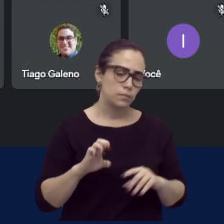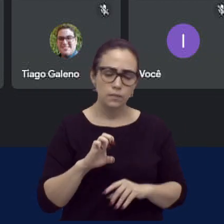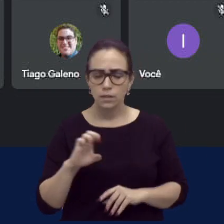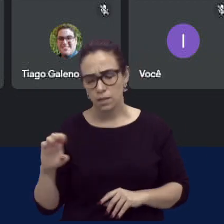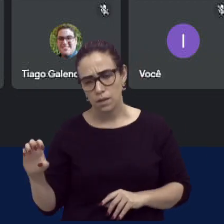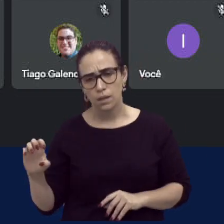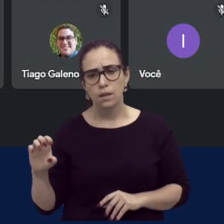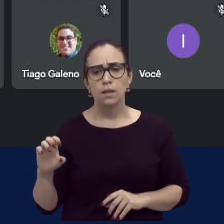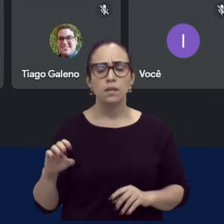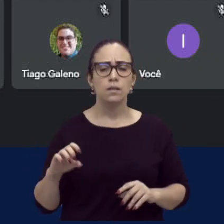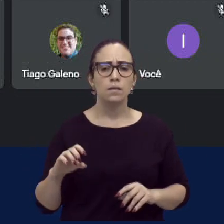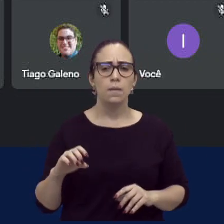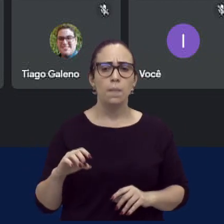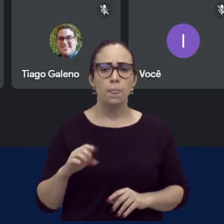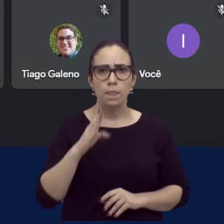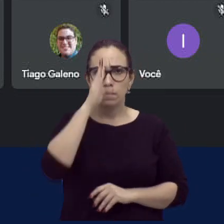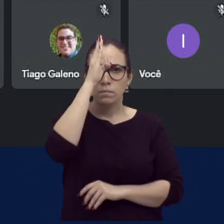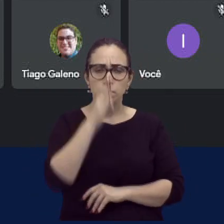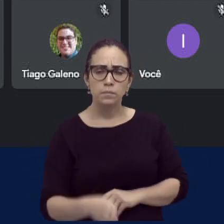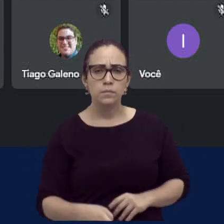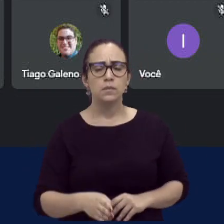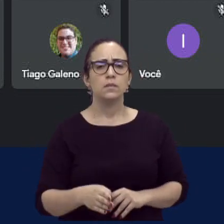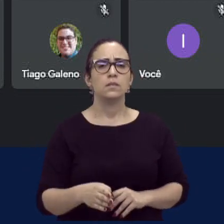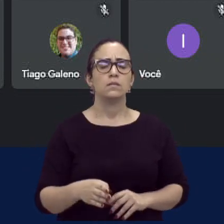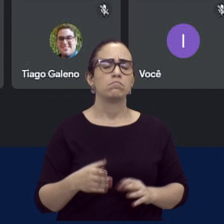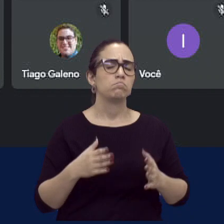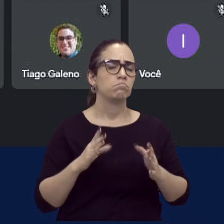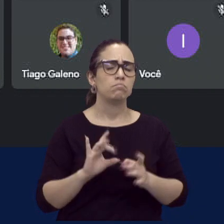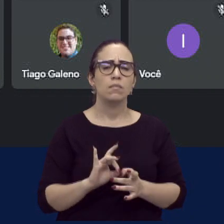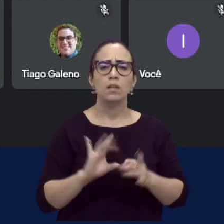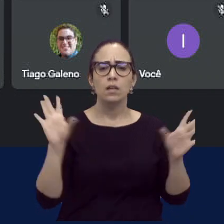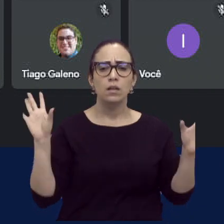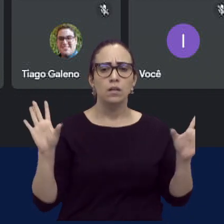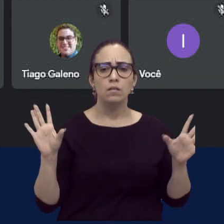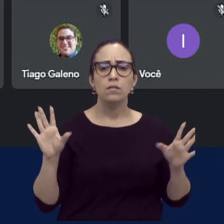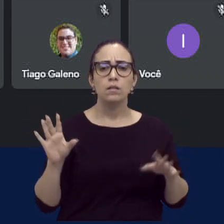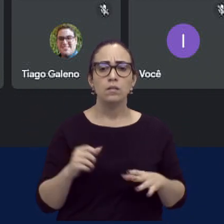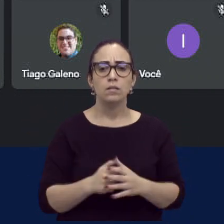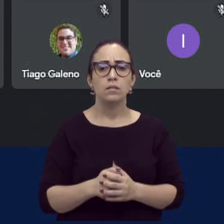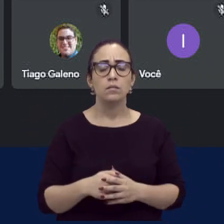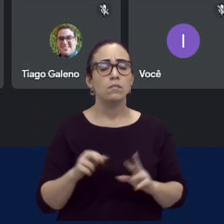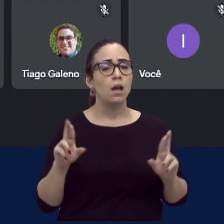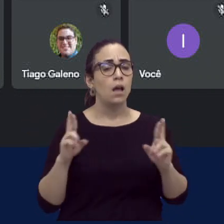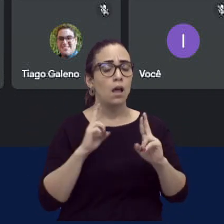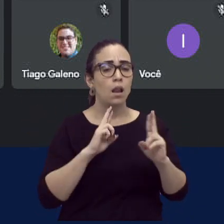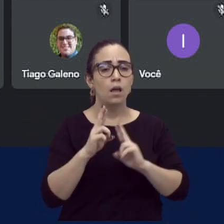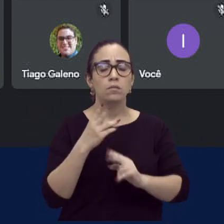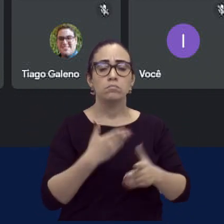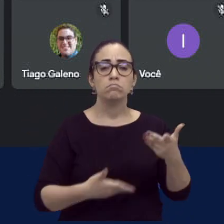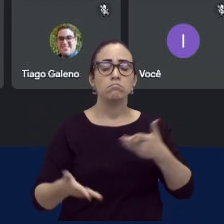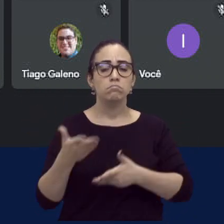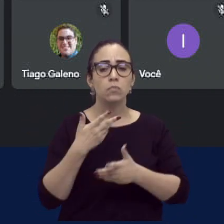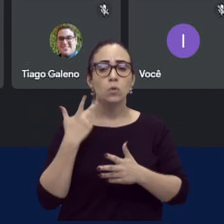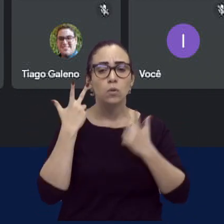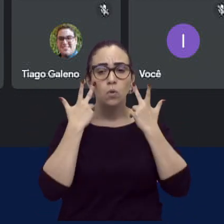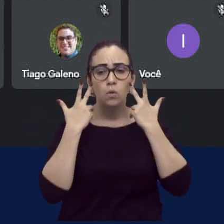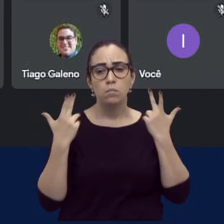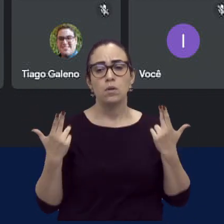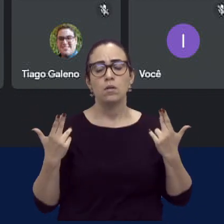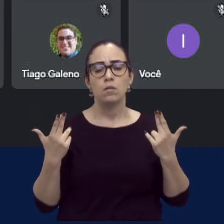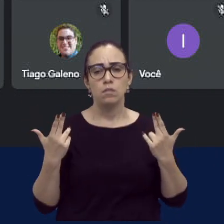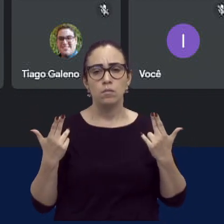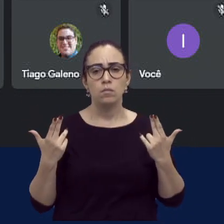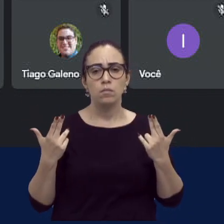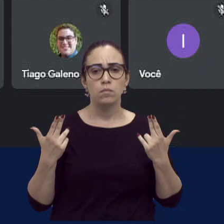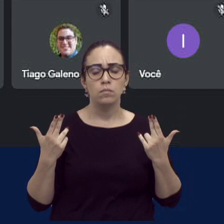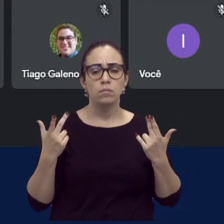esquerda, centro-direita, centro-esquerda, extrema-direita, e a gente se relaciona e a gente encontra um campo